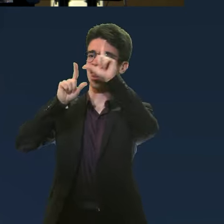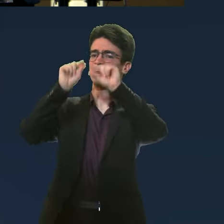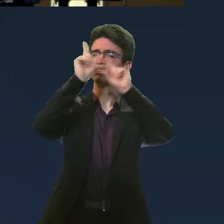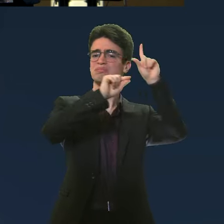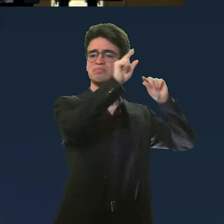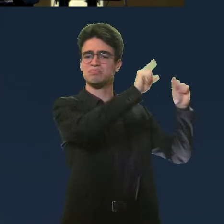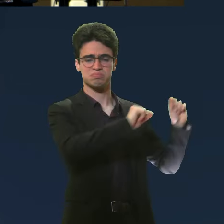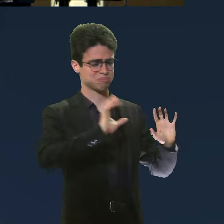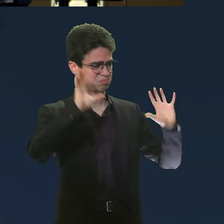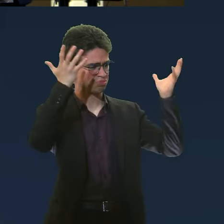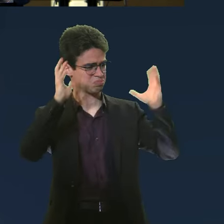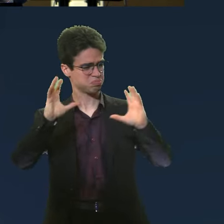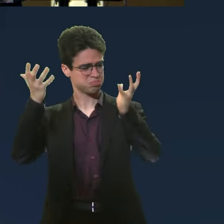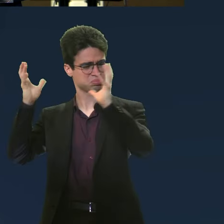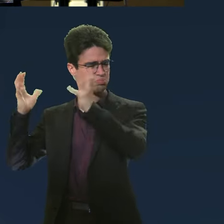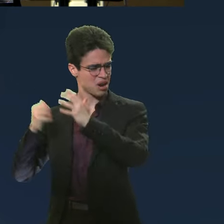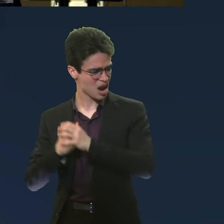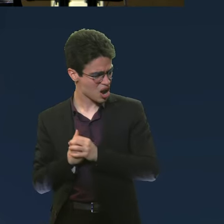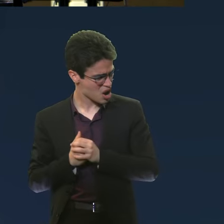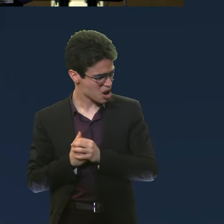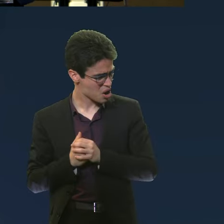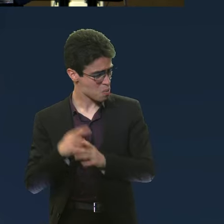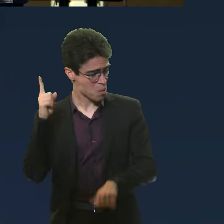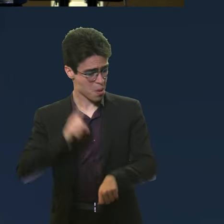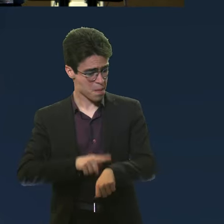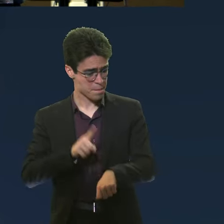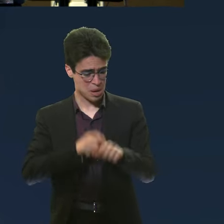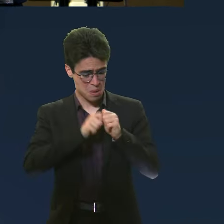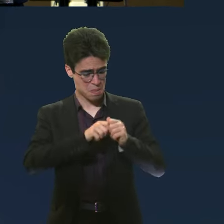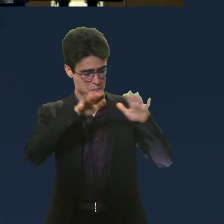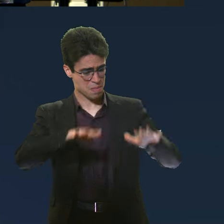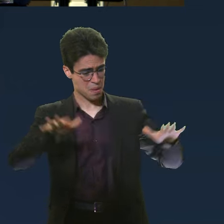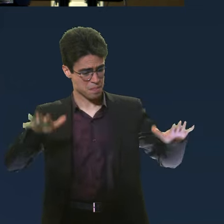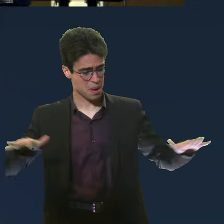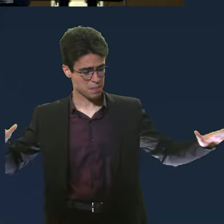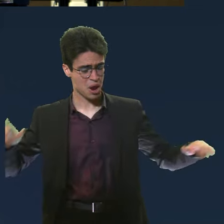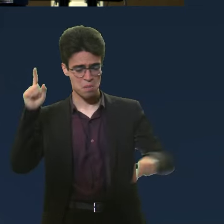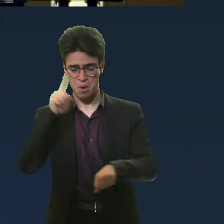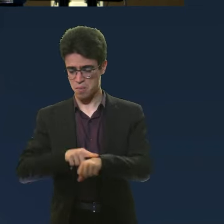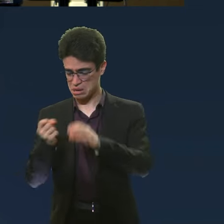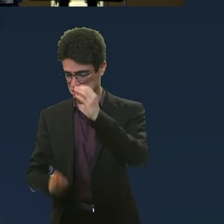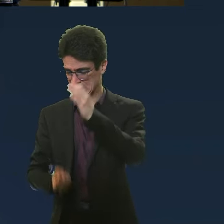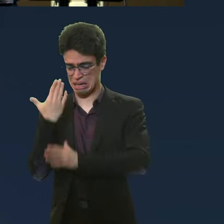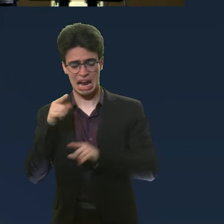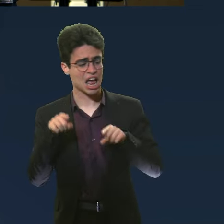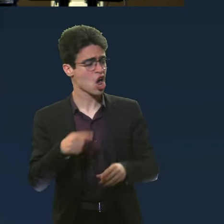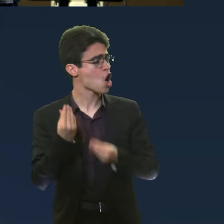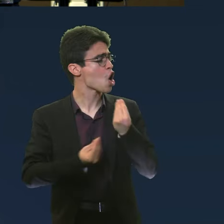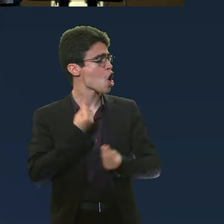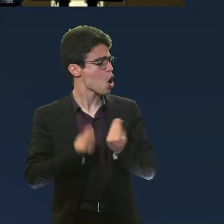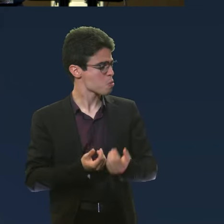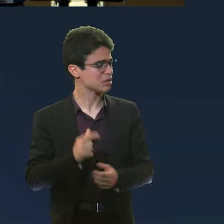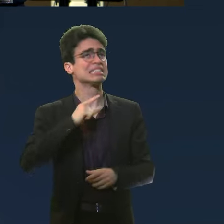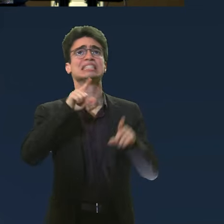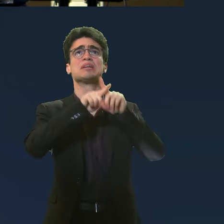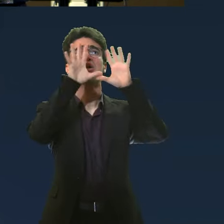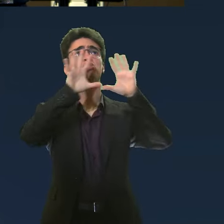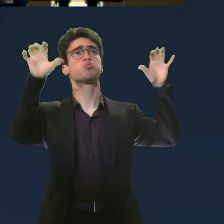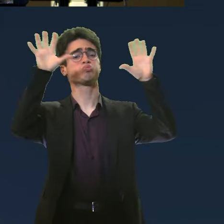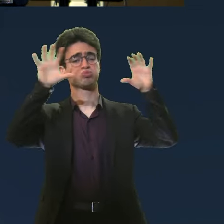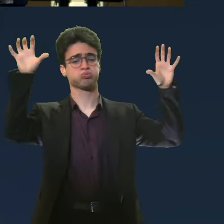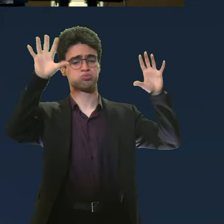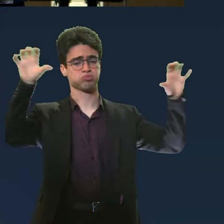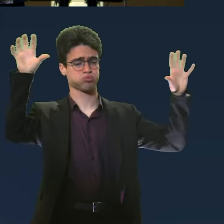se regozijavam? Quem represou o mar pondo-lhe portas, quando ele irrompeu do ventre materno? Quando o vesti de nuvens e em densas trevas